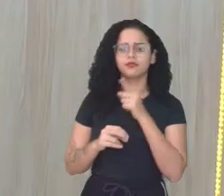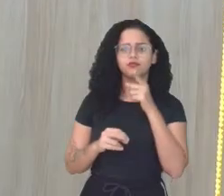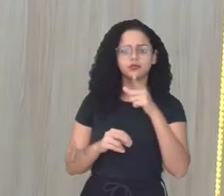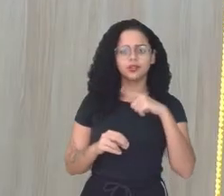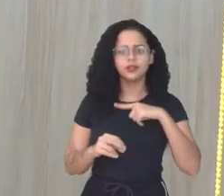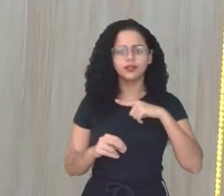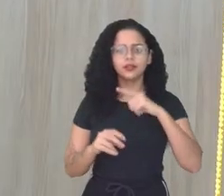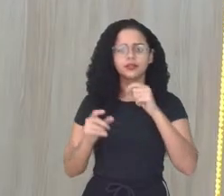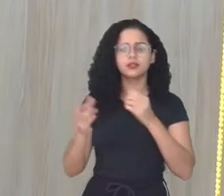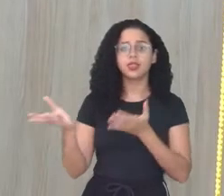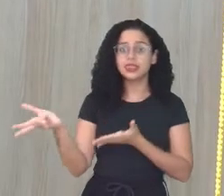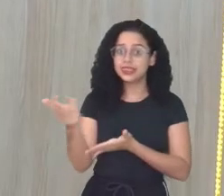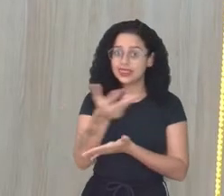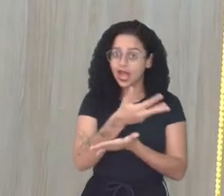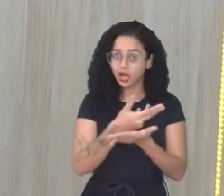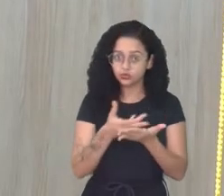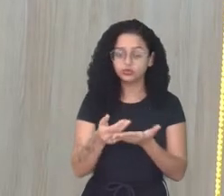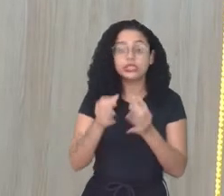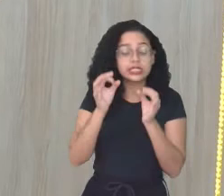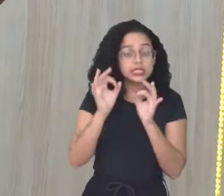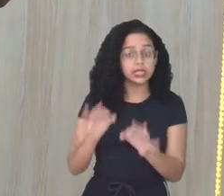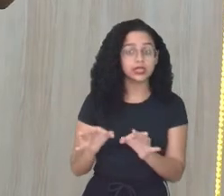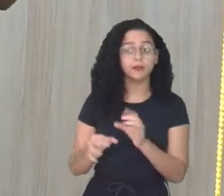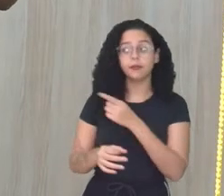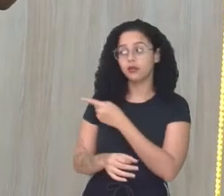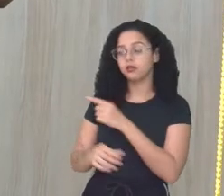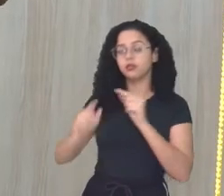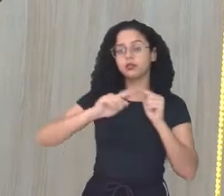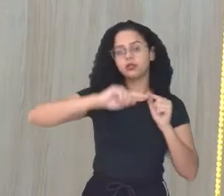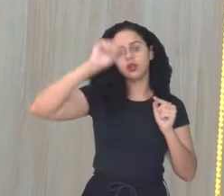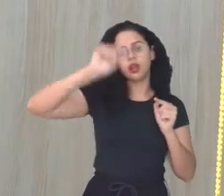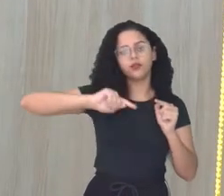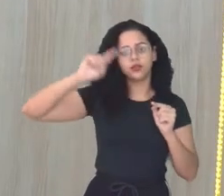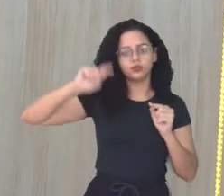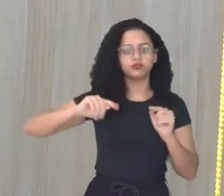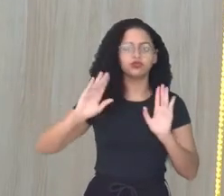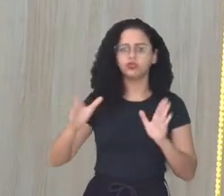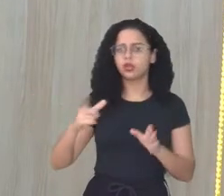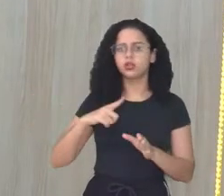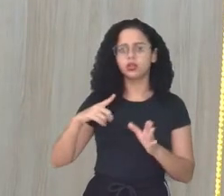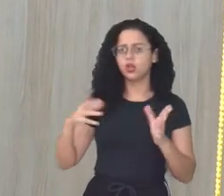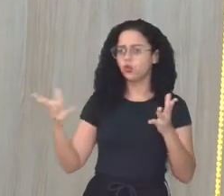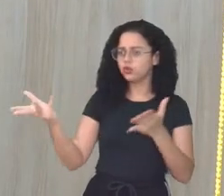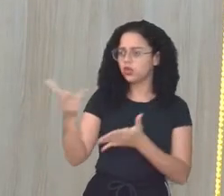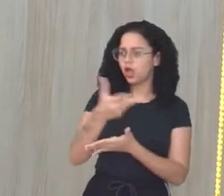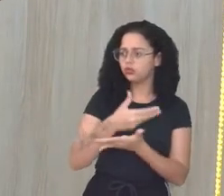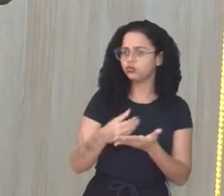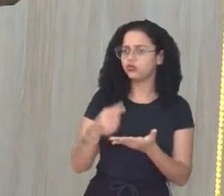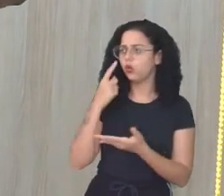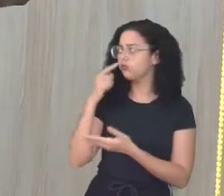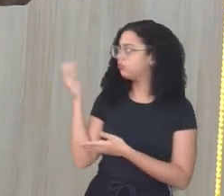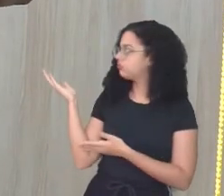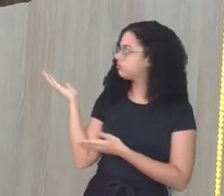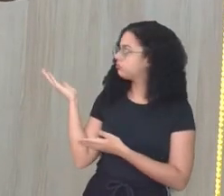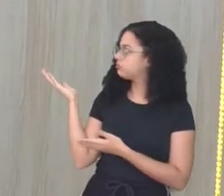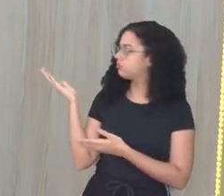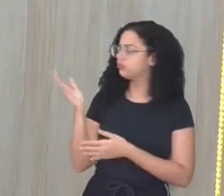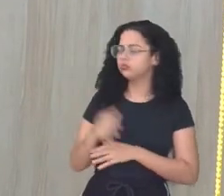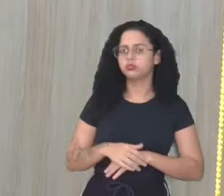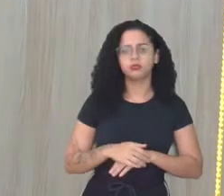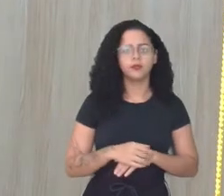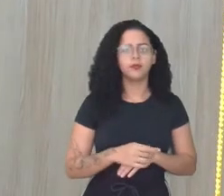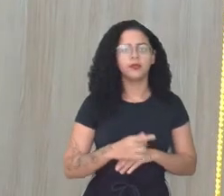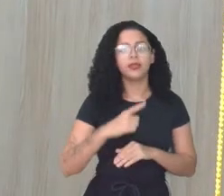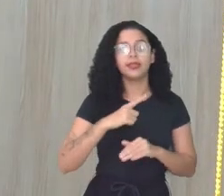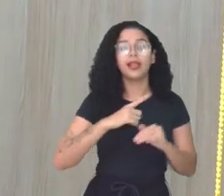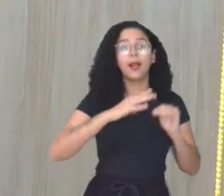tem esses dados exatamente aí nesse gráfico, né? É um gráfico de barra, onde você tem a